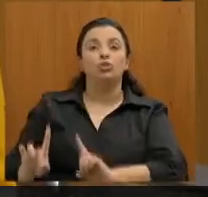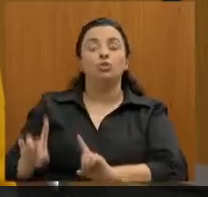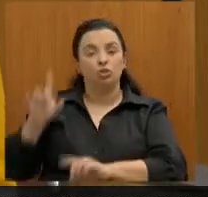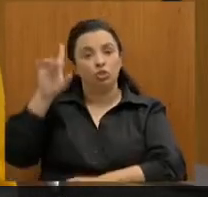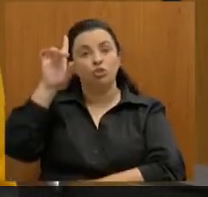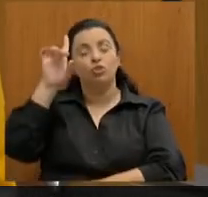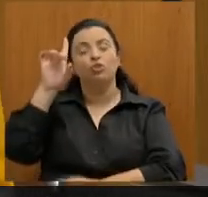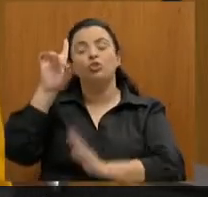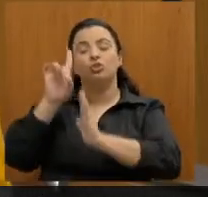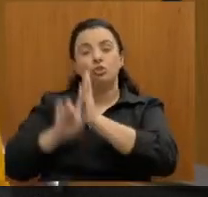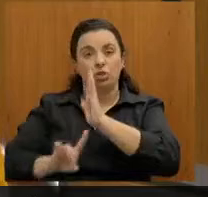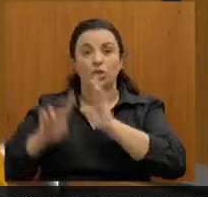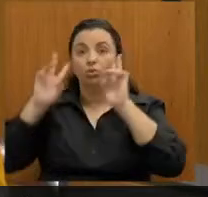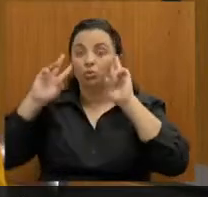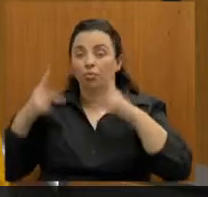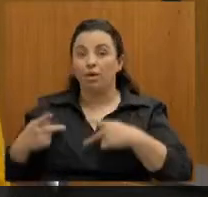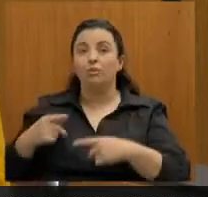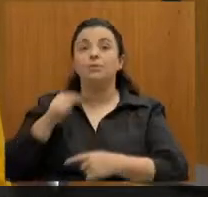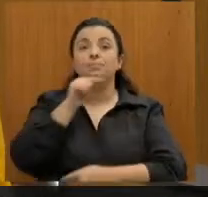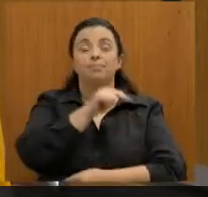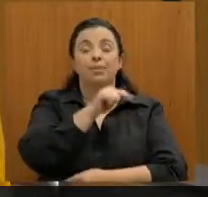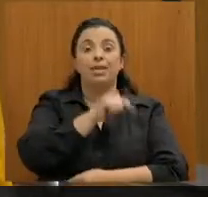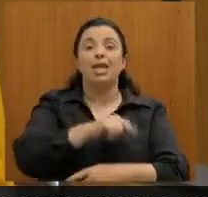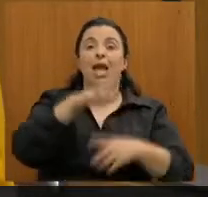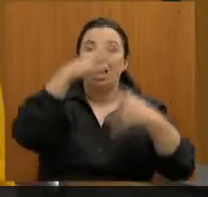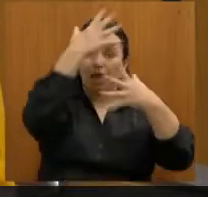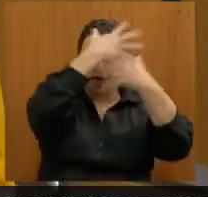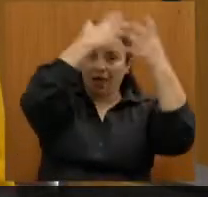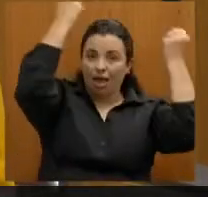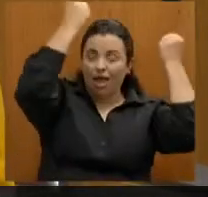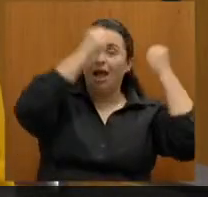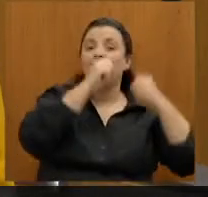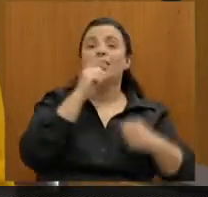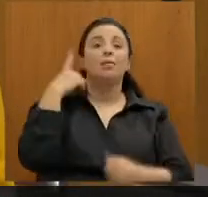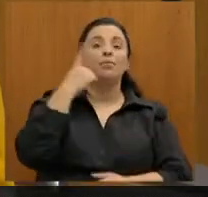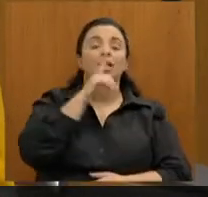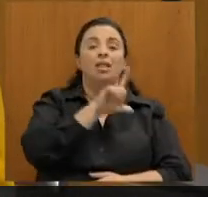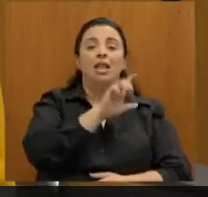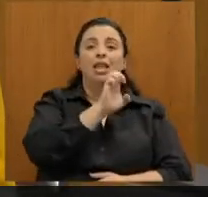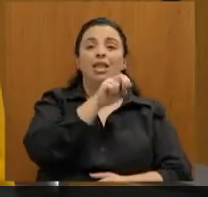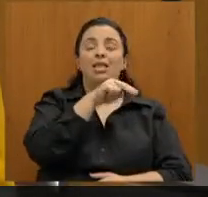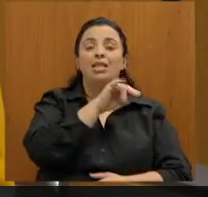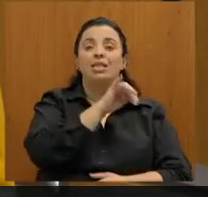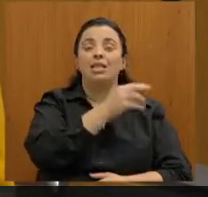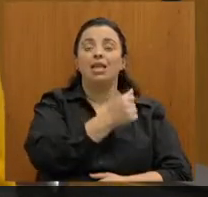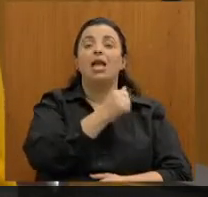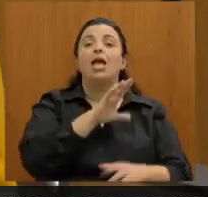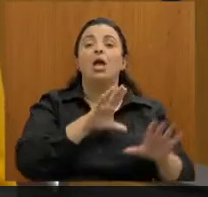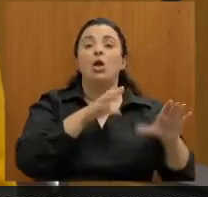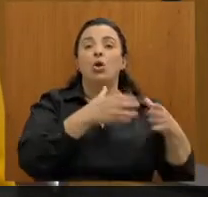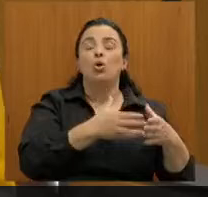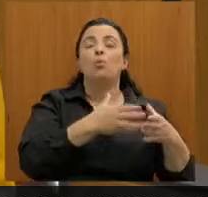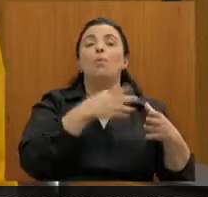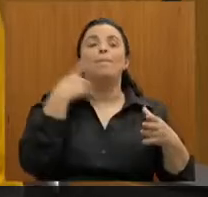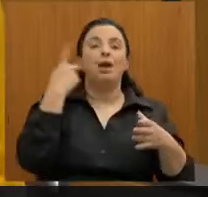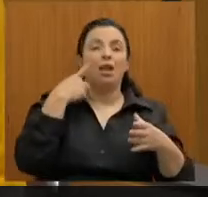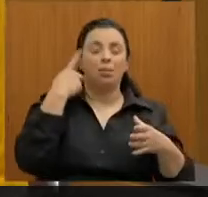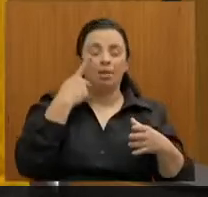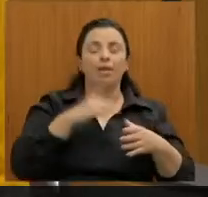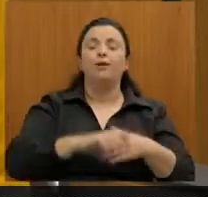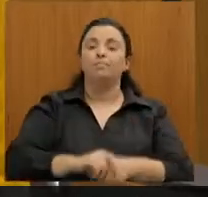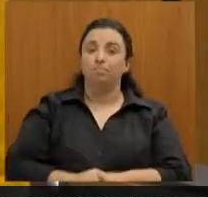nossa deputada Leninha faz parte da liderança do nosso bloco parlamentar então eu quero cumprimentá-la